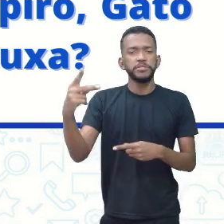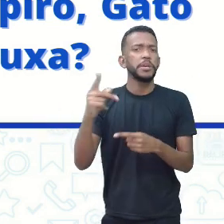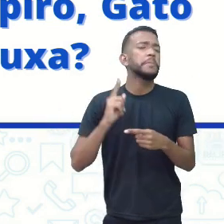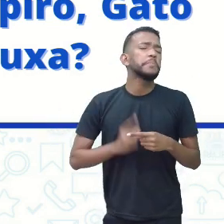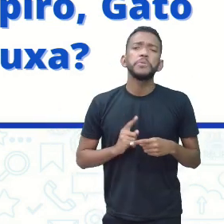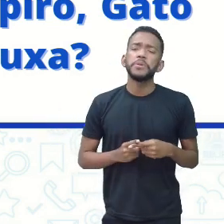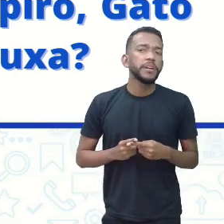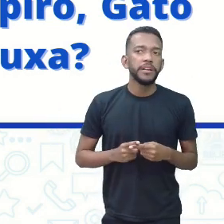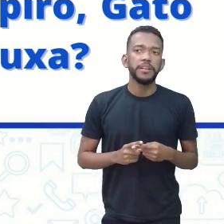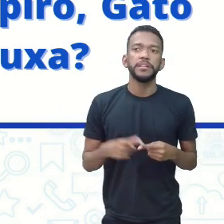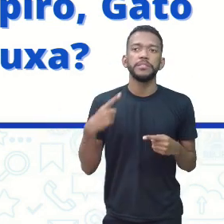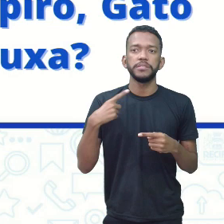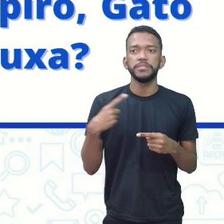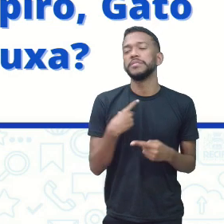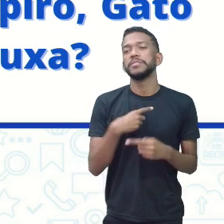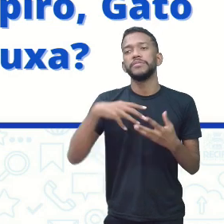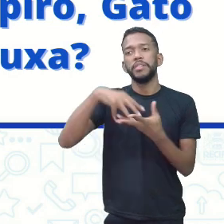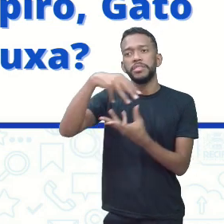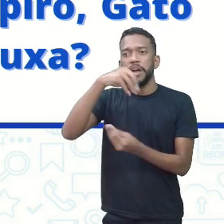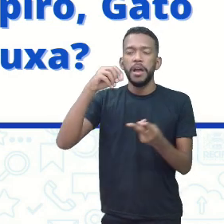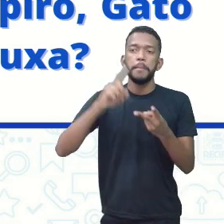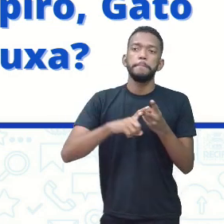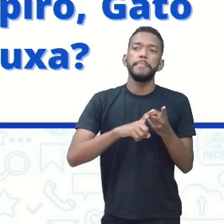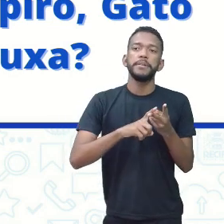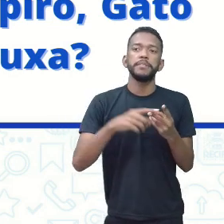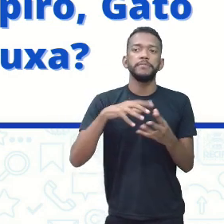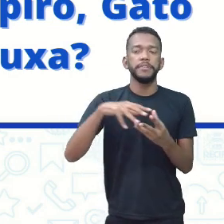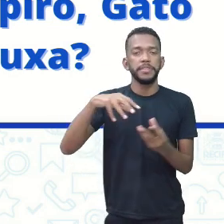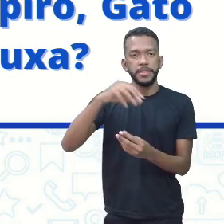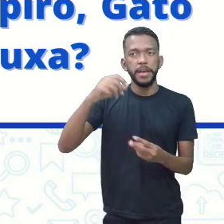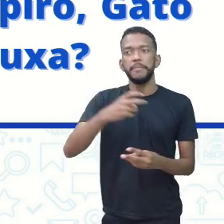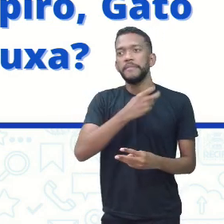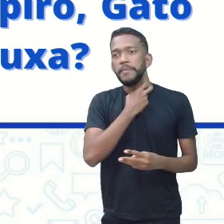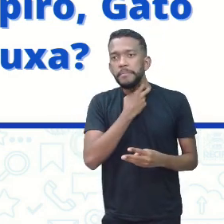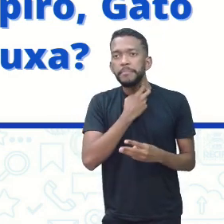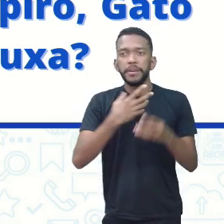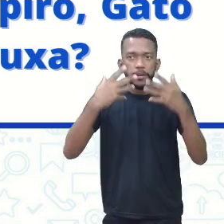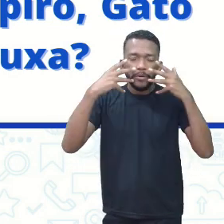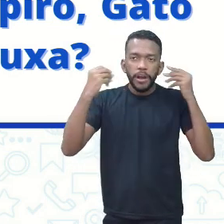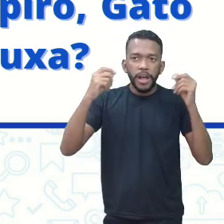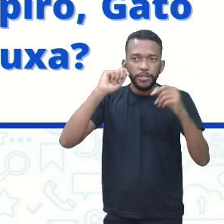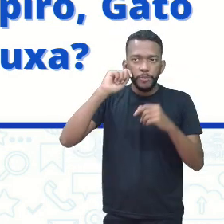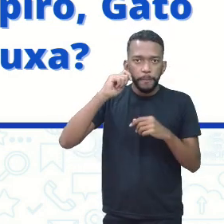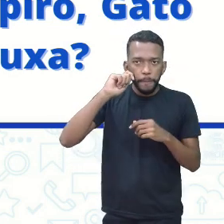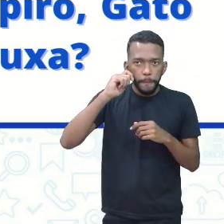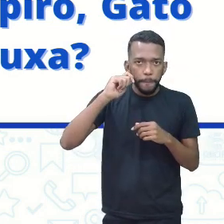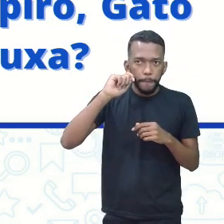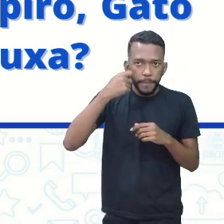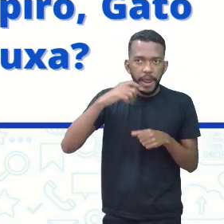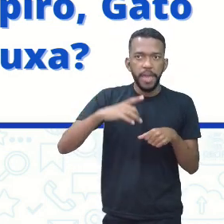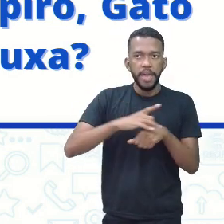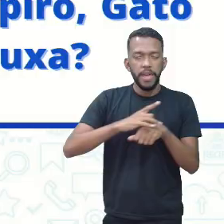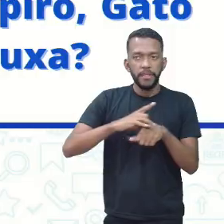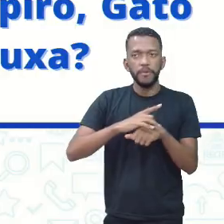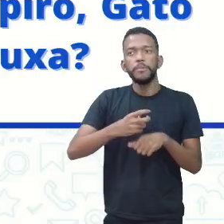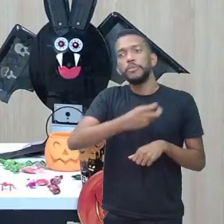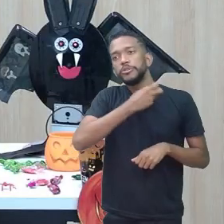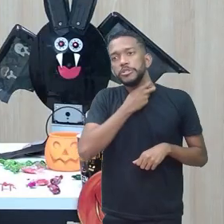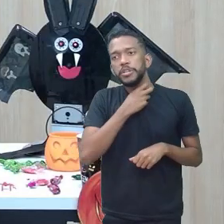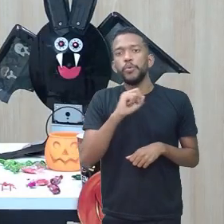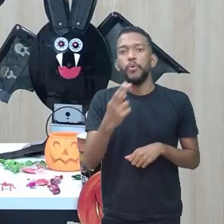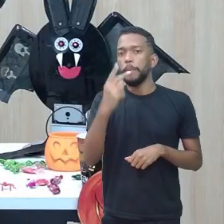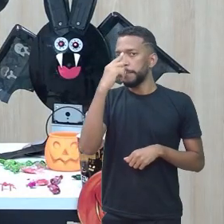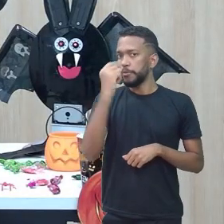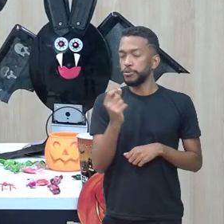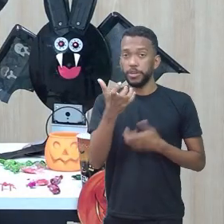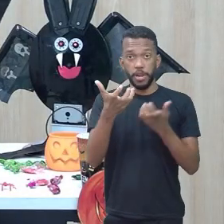quê? Fantasma, vampiro, gato preto, morcego ou bruxa, certo? Então o que é que vai acontecer? Nós